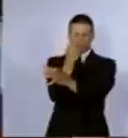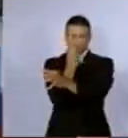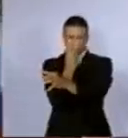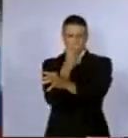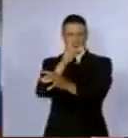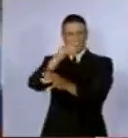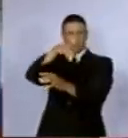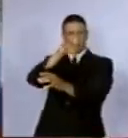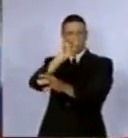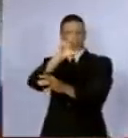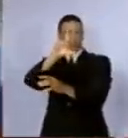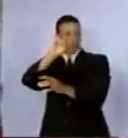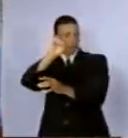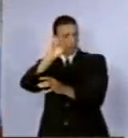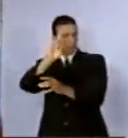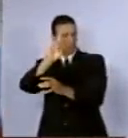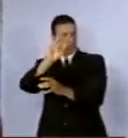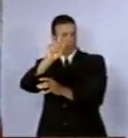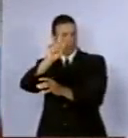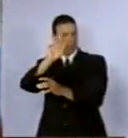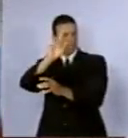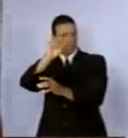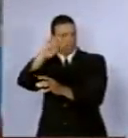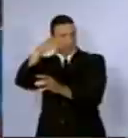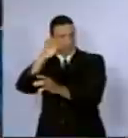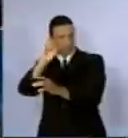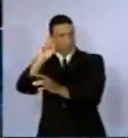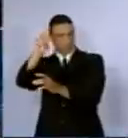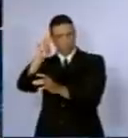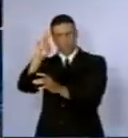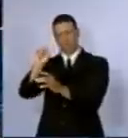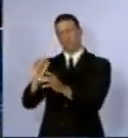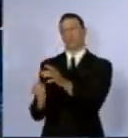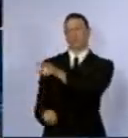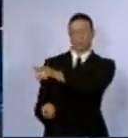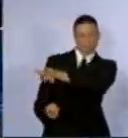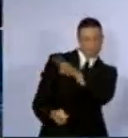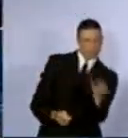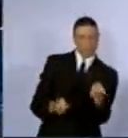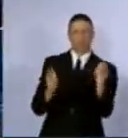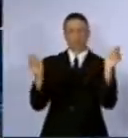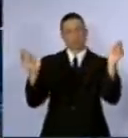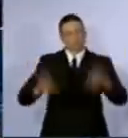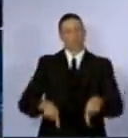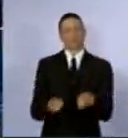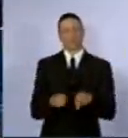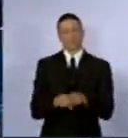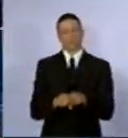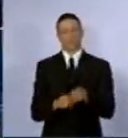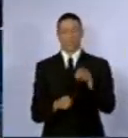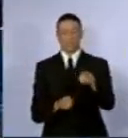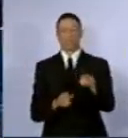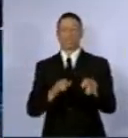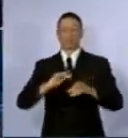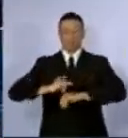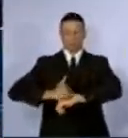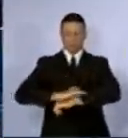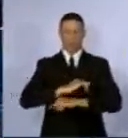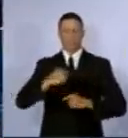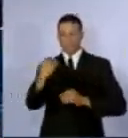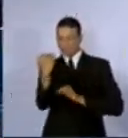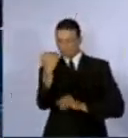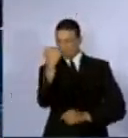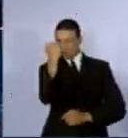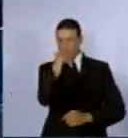Obesidade também. Aqui nós temos duas vezes maior a probabilidade da pessoa desenvolver a obesidade ou do feto